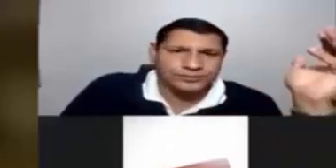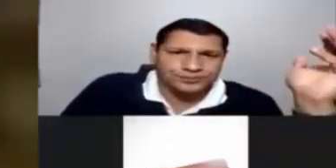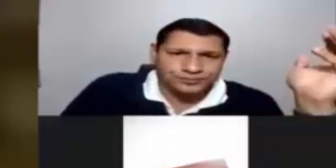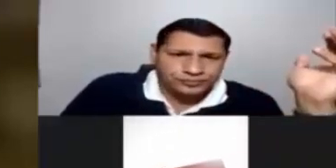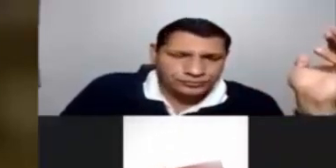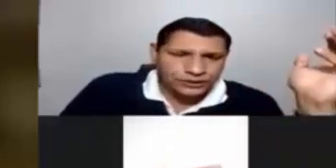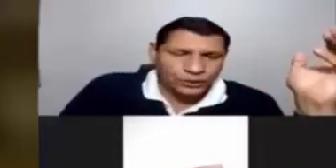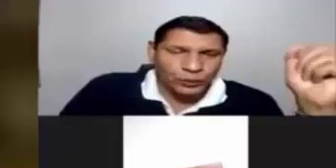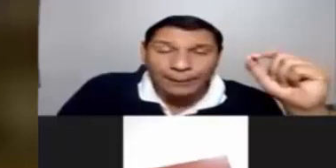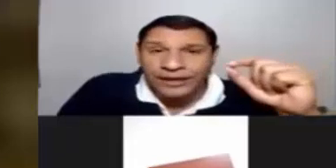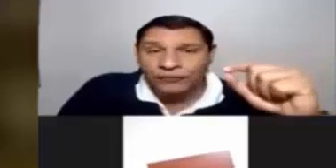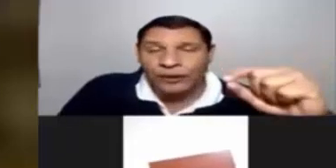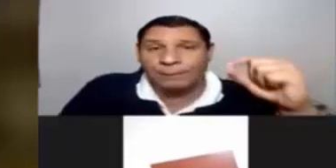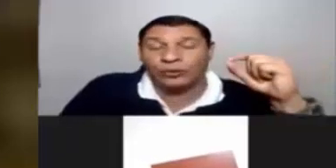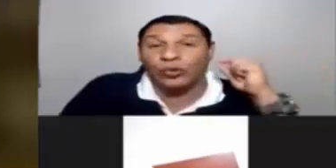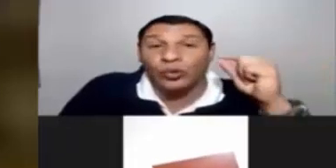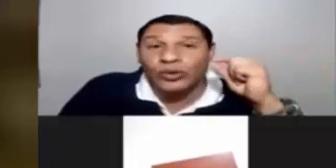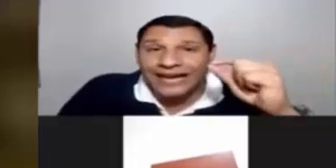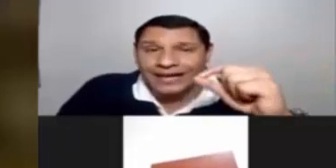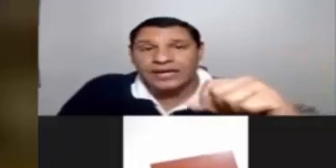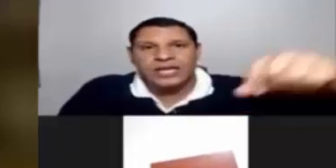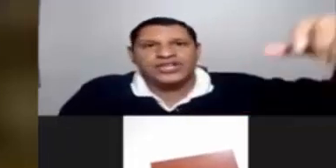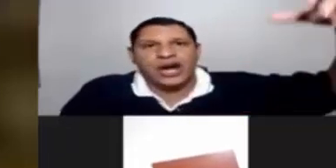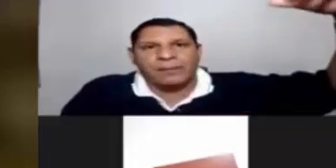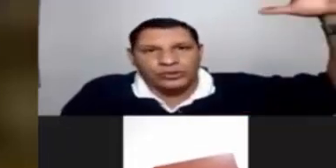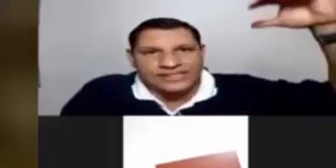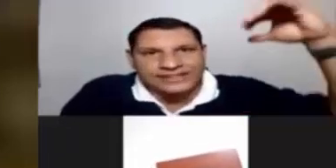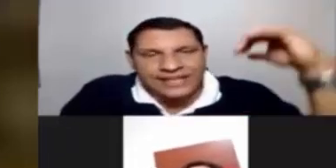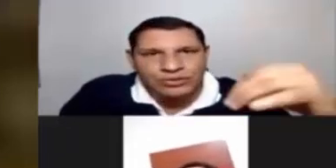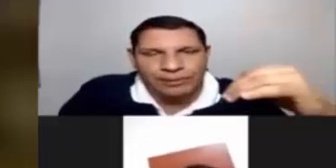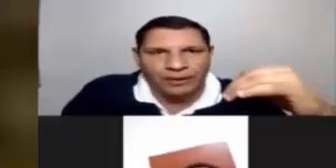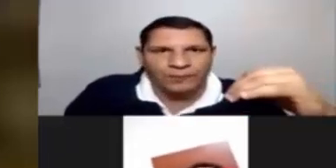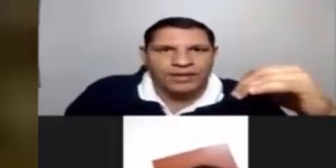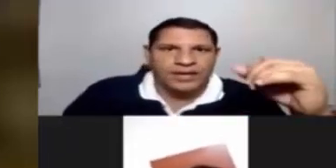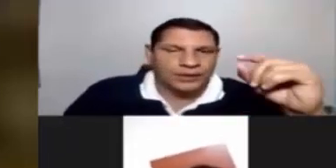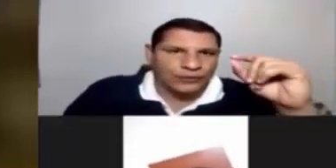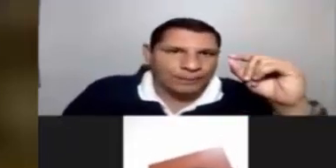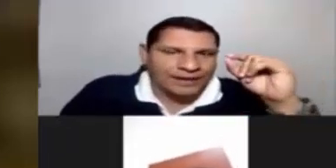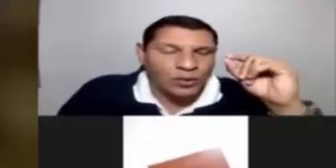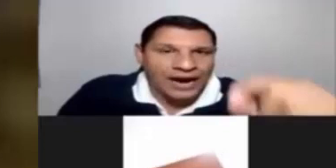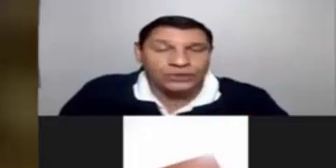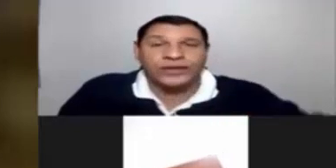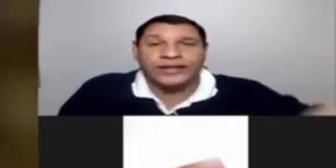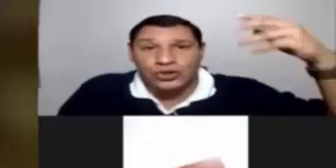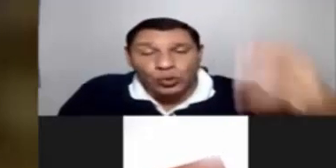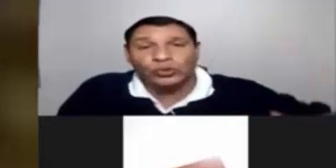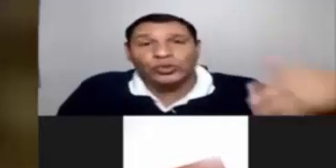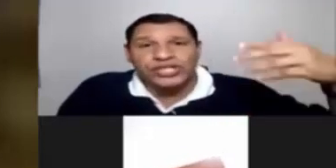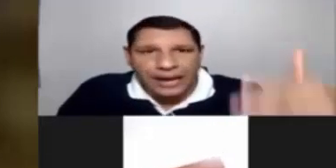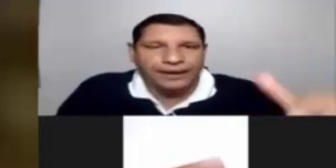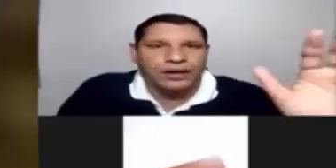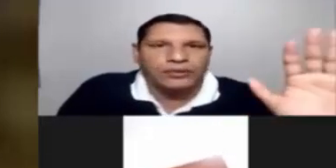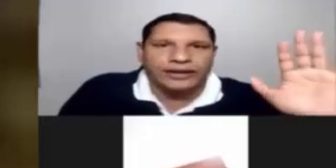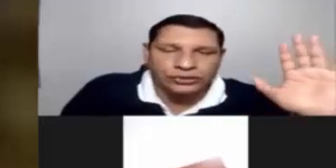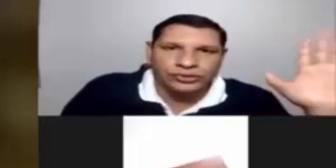Abraão, não é porque ele foi para um lugar chamado seio de Abraão. Ele foi para o Hades ficar junto